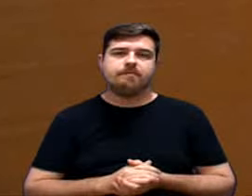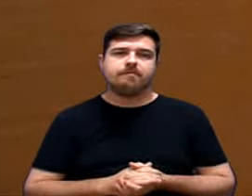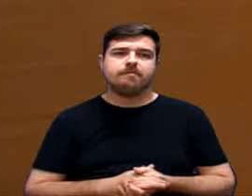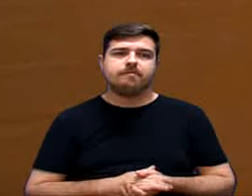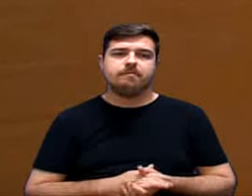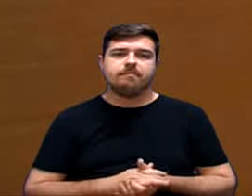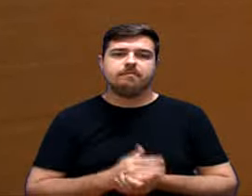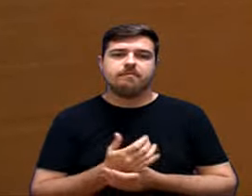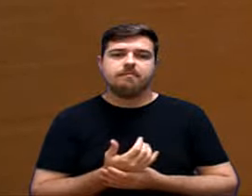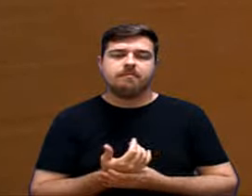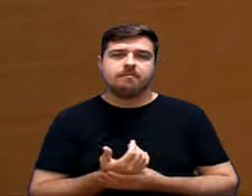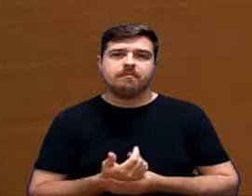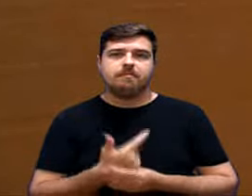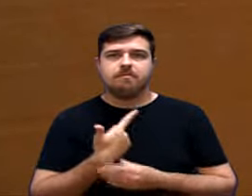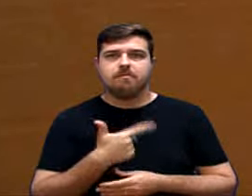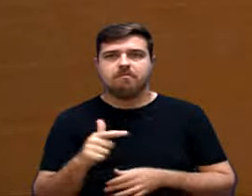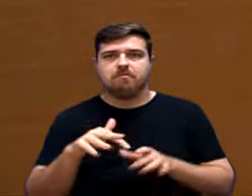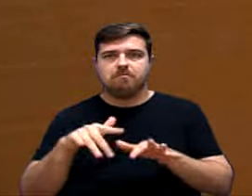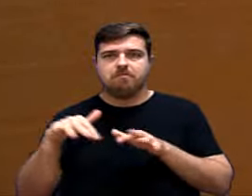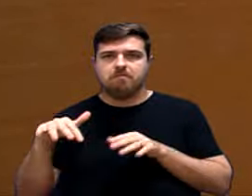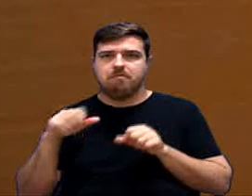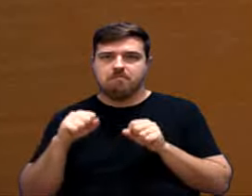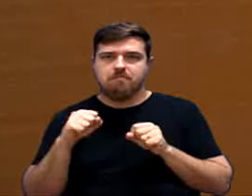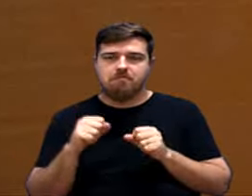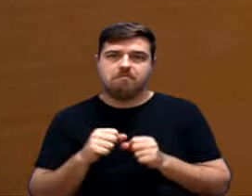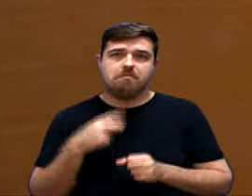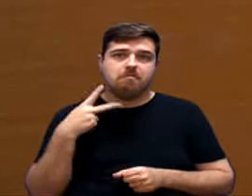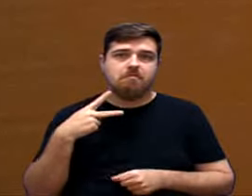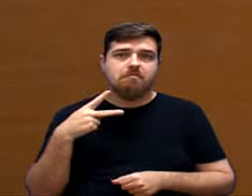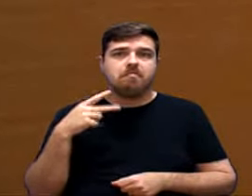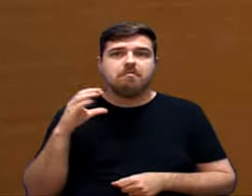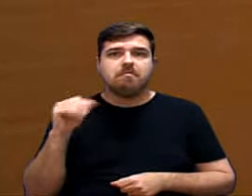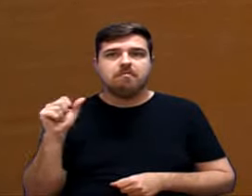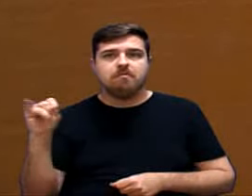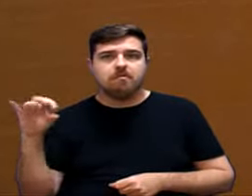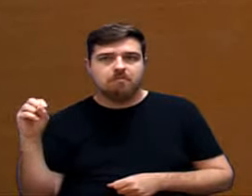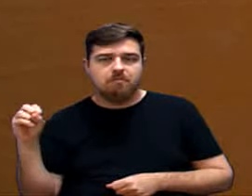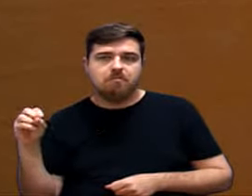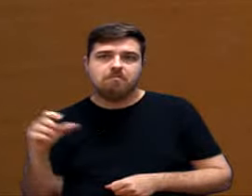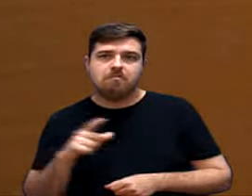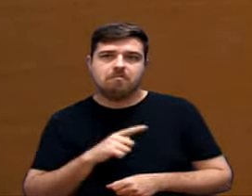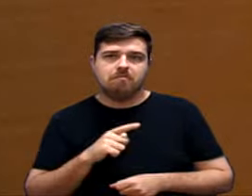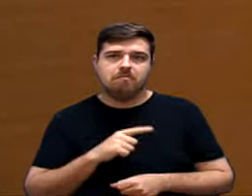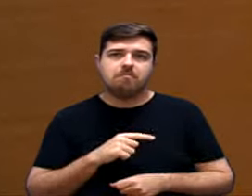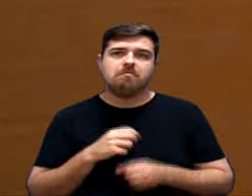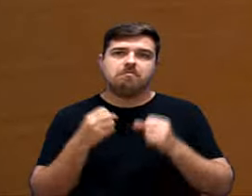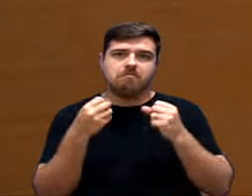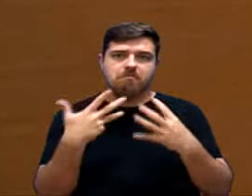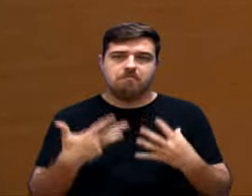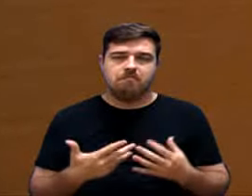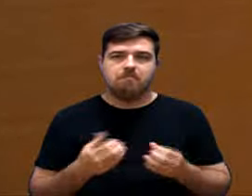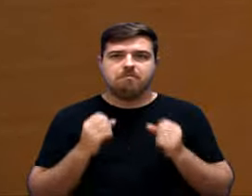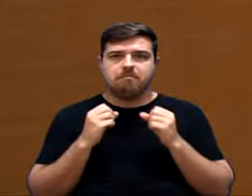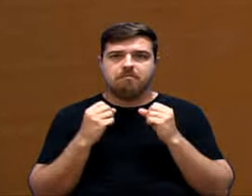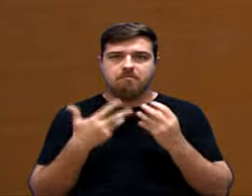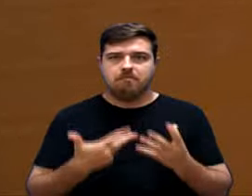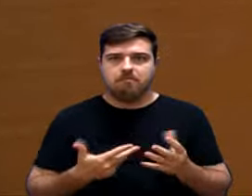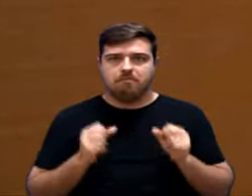estado o próximo escrito Vereador cai por favor tem tem a palavra